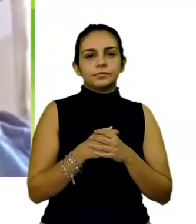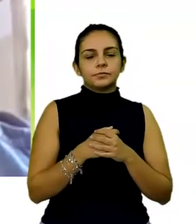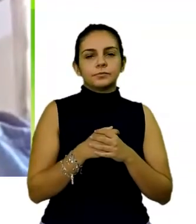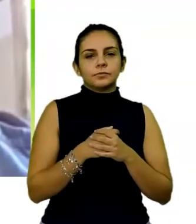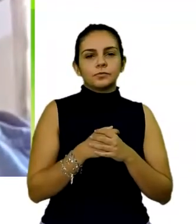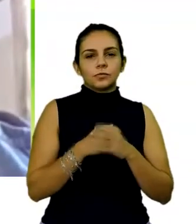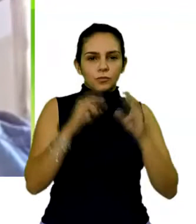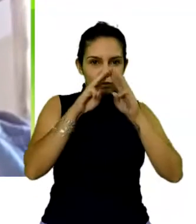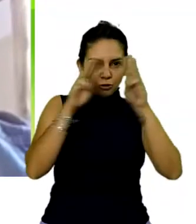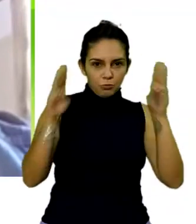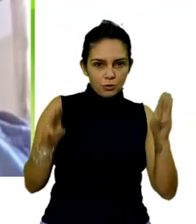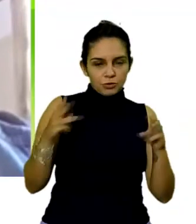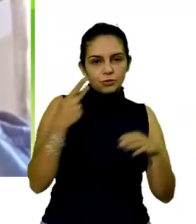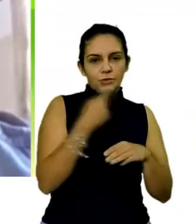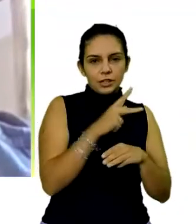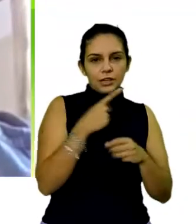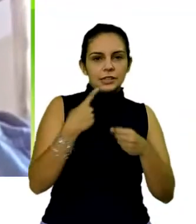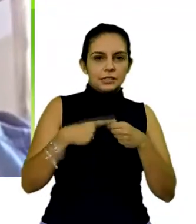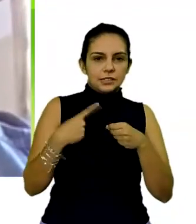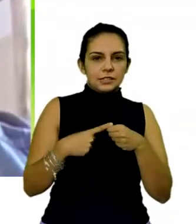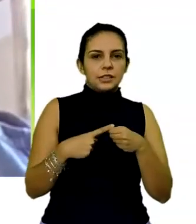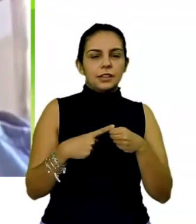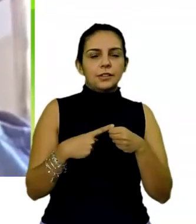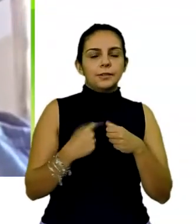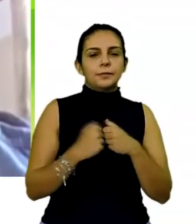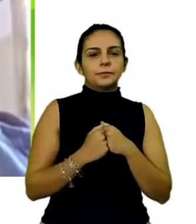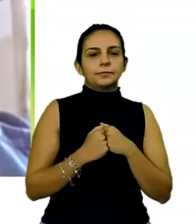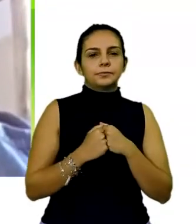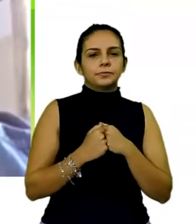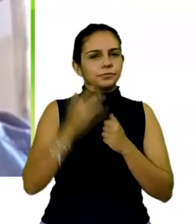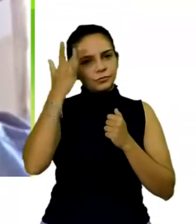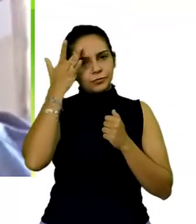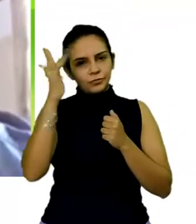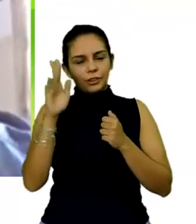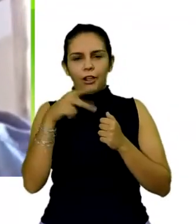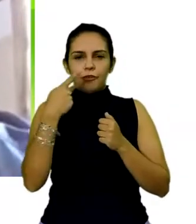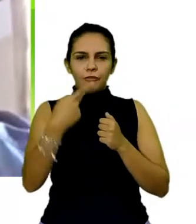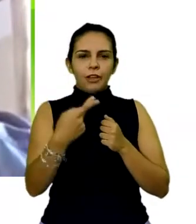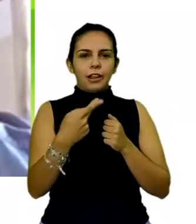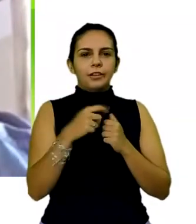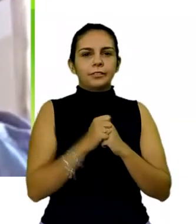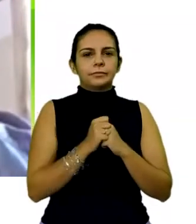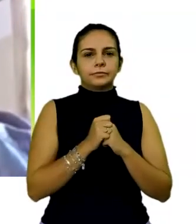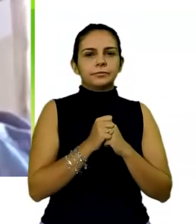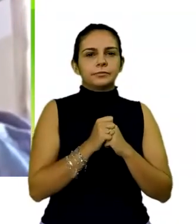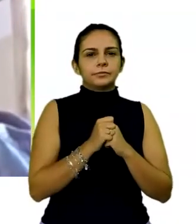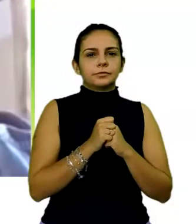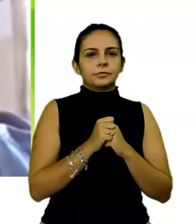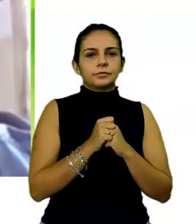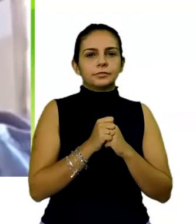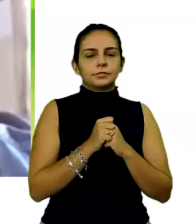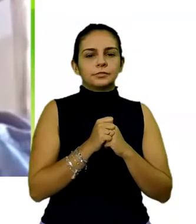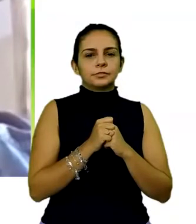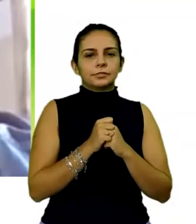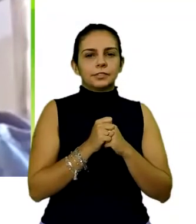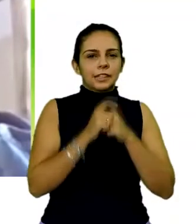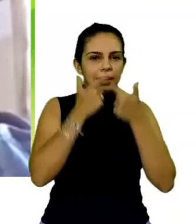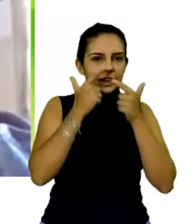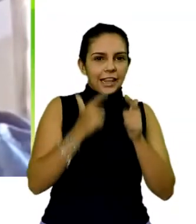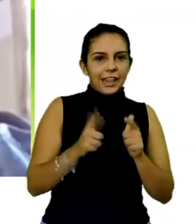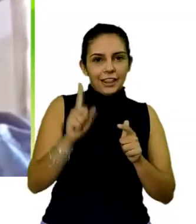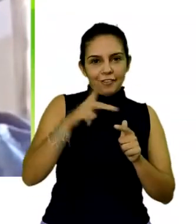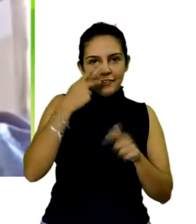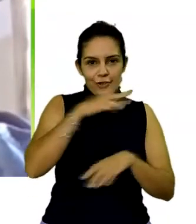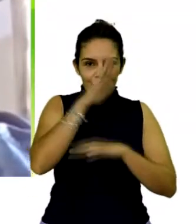o museu dele, que é na cidade de Odense. Eu não sei se a pronúncia é essa, porque o dinamarquês, eu acho que é aquela língua que ninguém